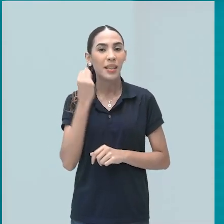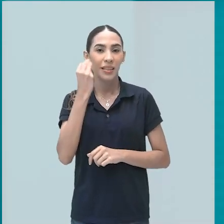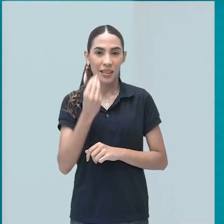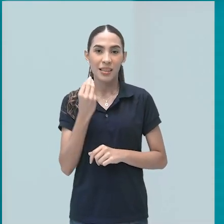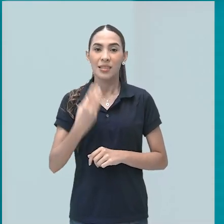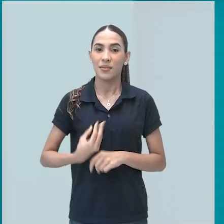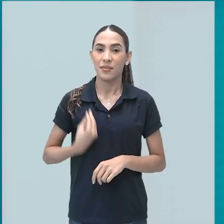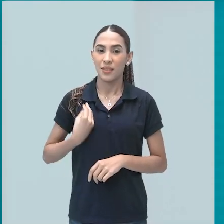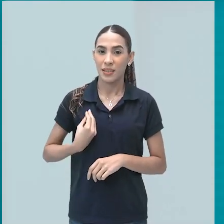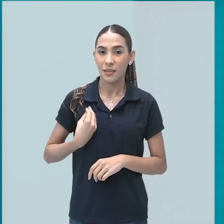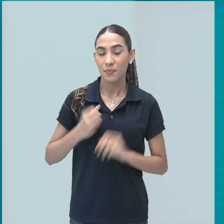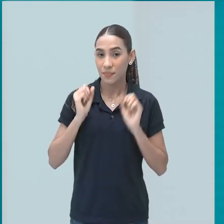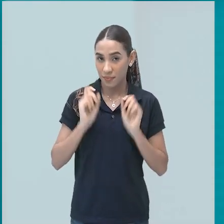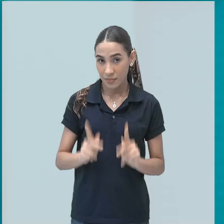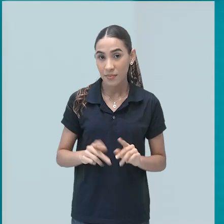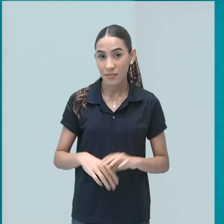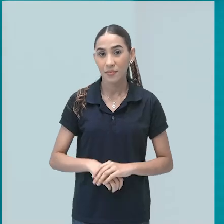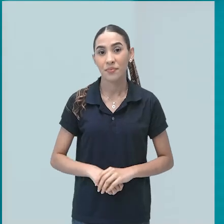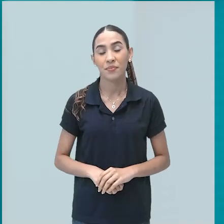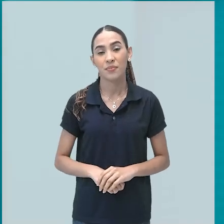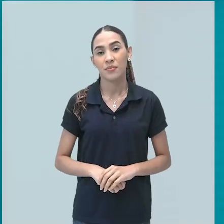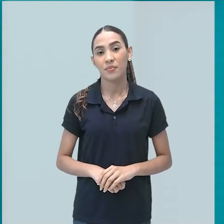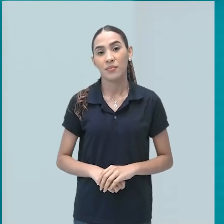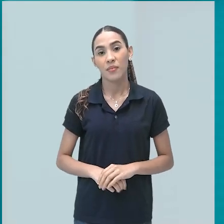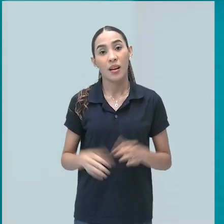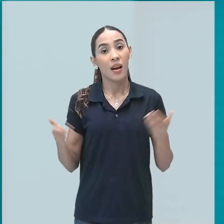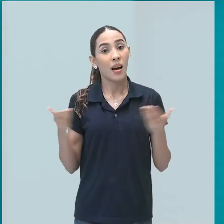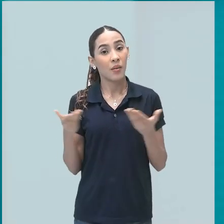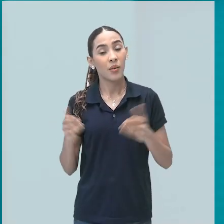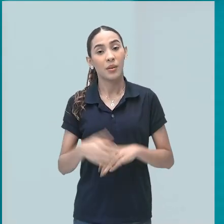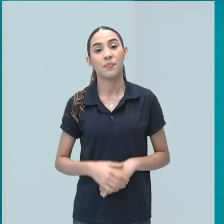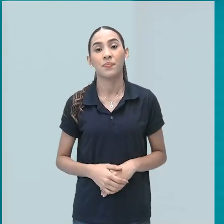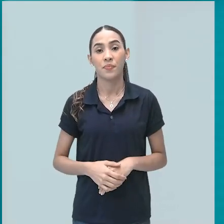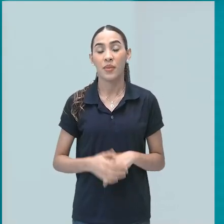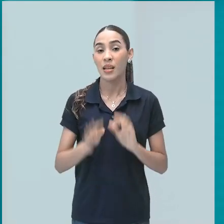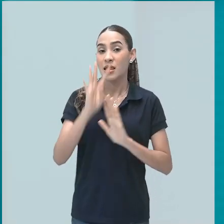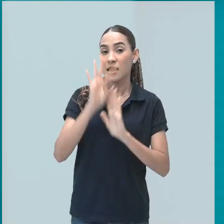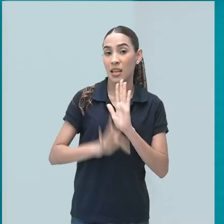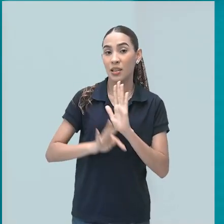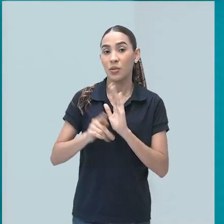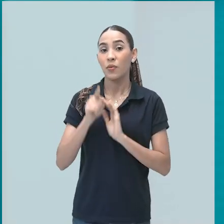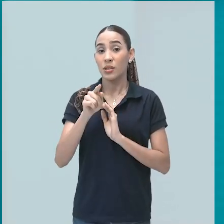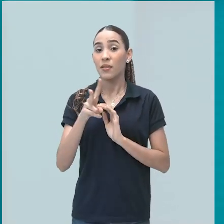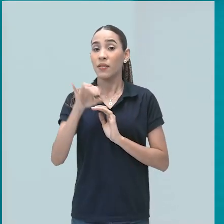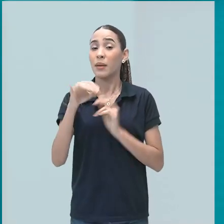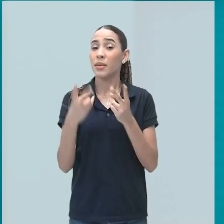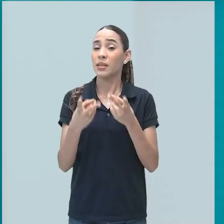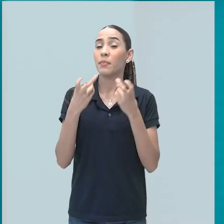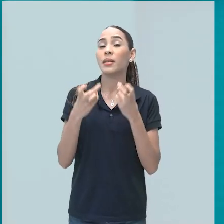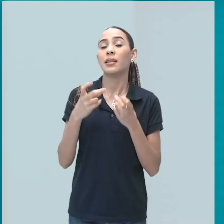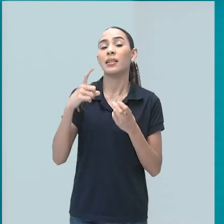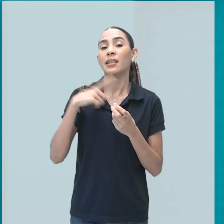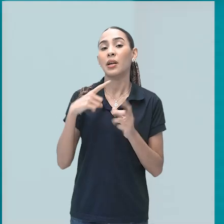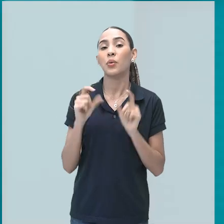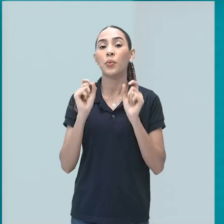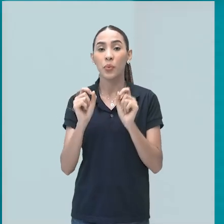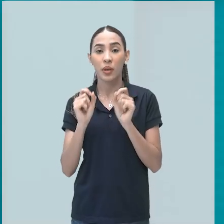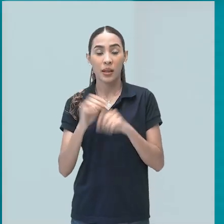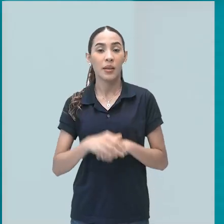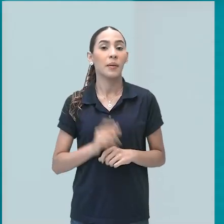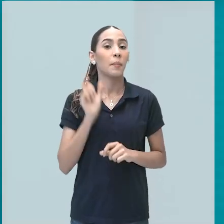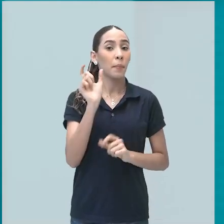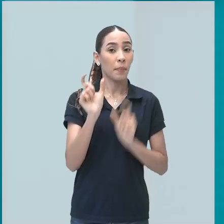momento da nossa vida. Ok? Agora, neste texto, vocês observaram que nós temos a presença